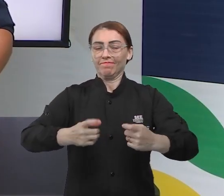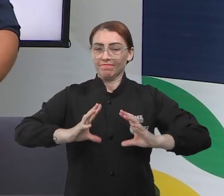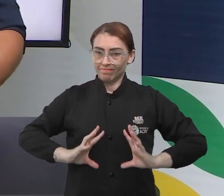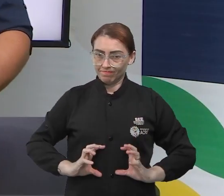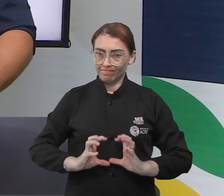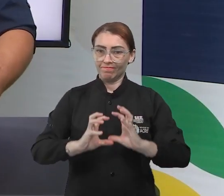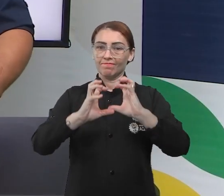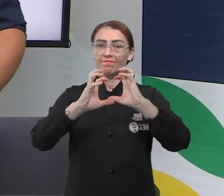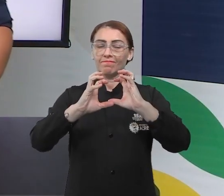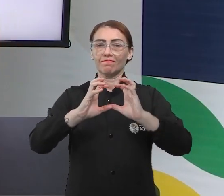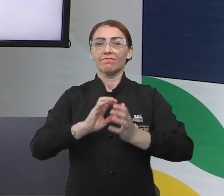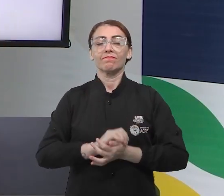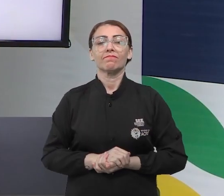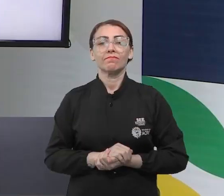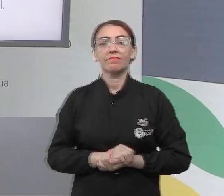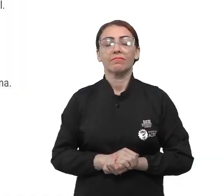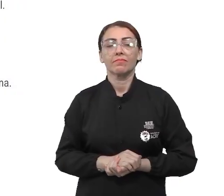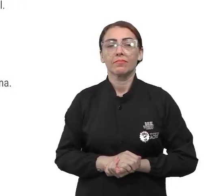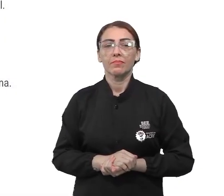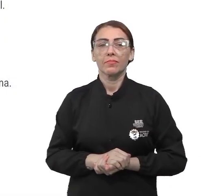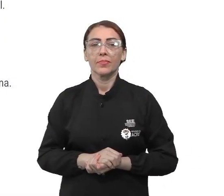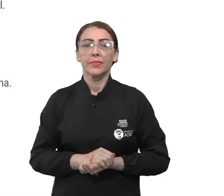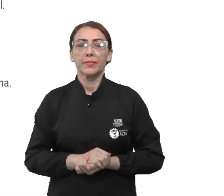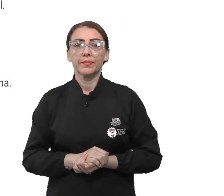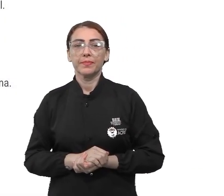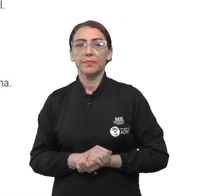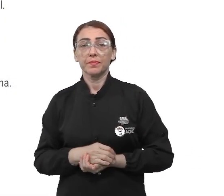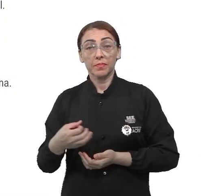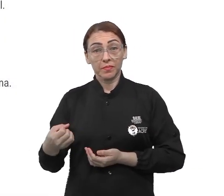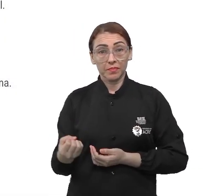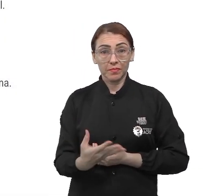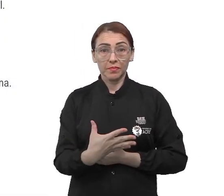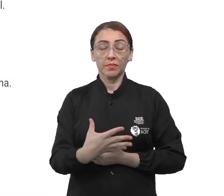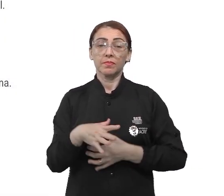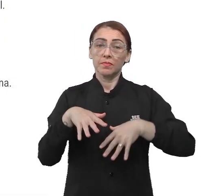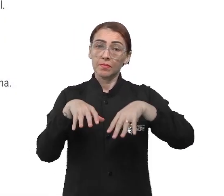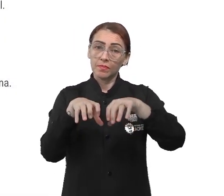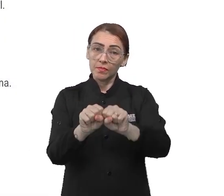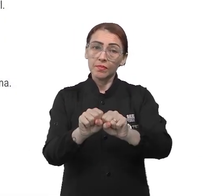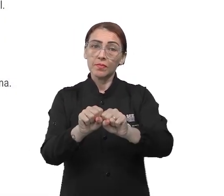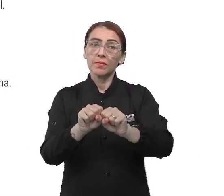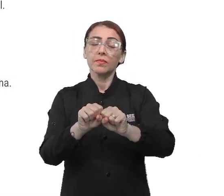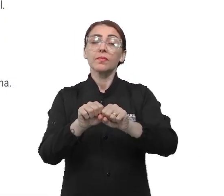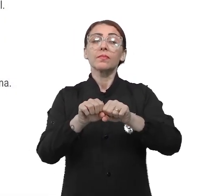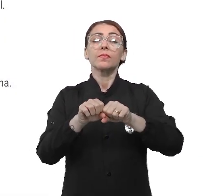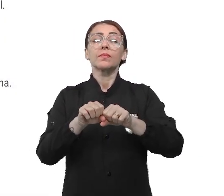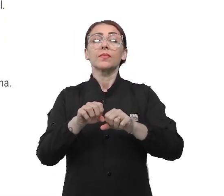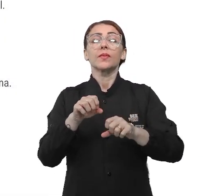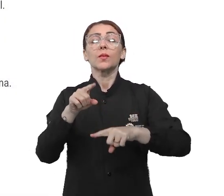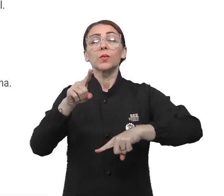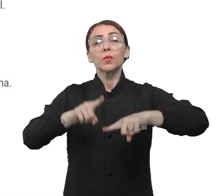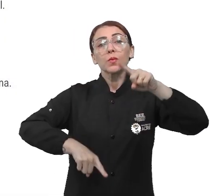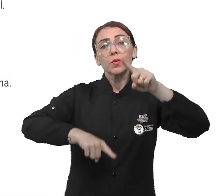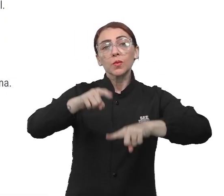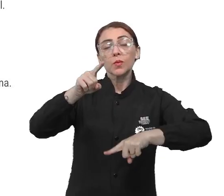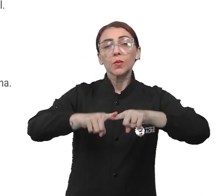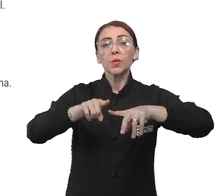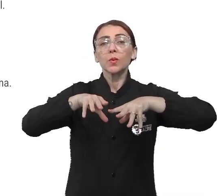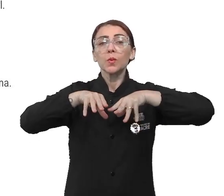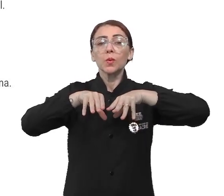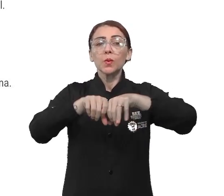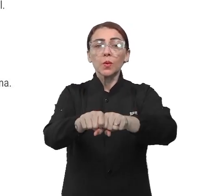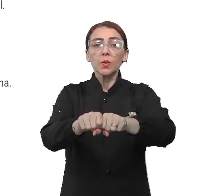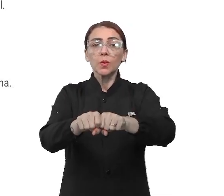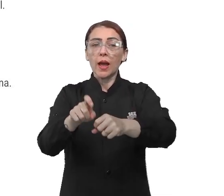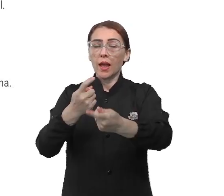conflito. Então, gente, o neocolonialismo é um instrumento de